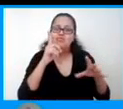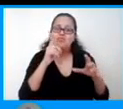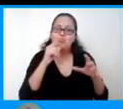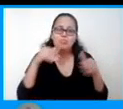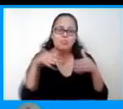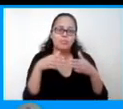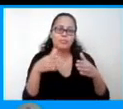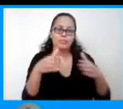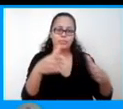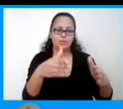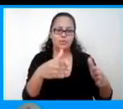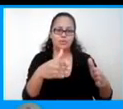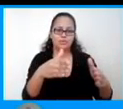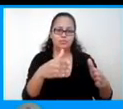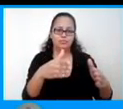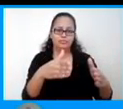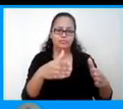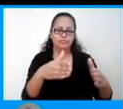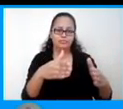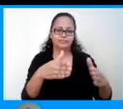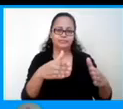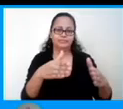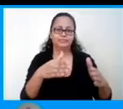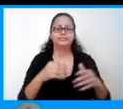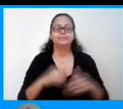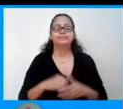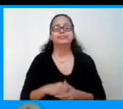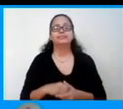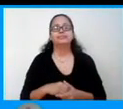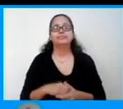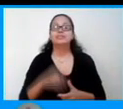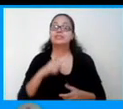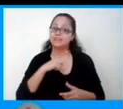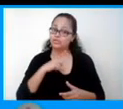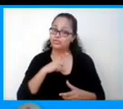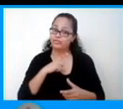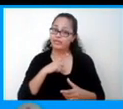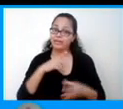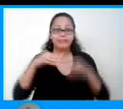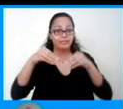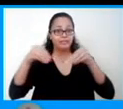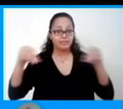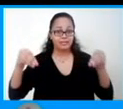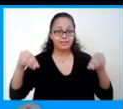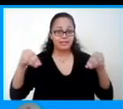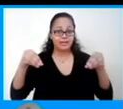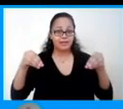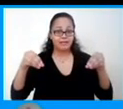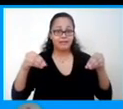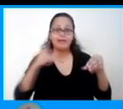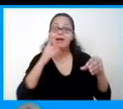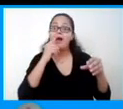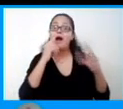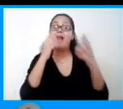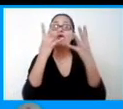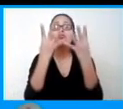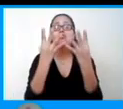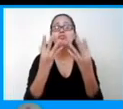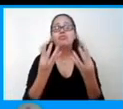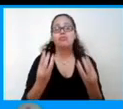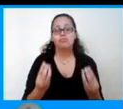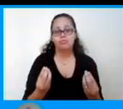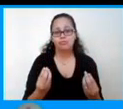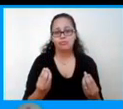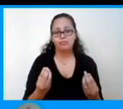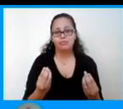ali. Se não houvesse a rua, se não houvesse a construção, ia ser um solo, ela ia ser absorvida. Então ela acaba correndo para os rios e os rios ali nos